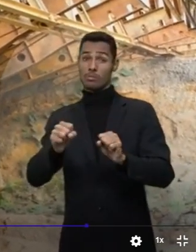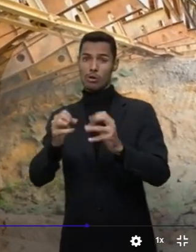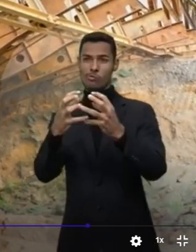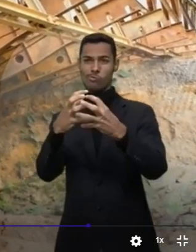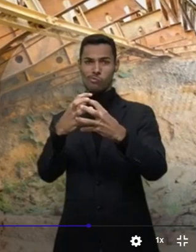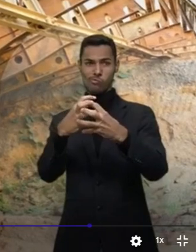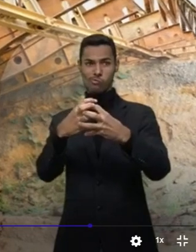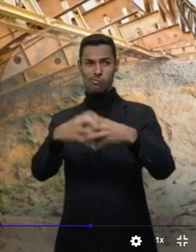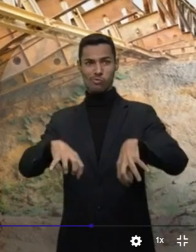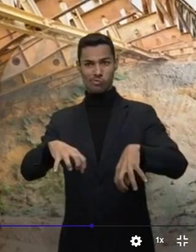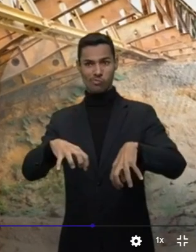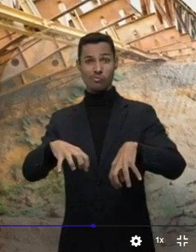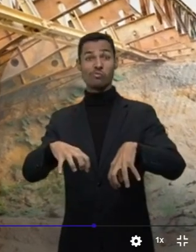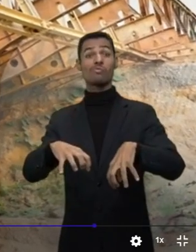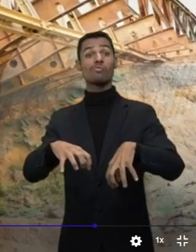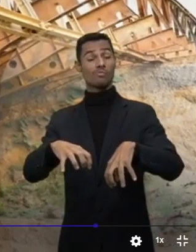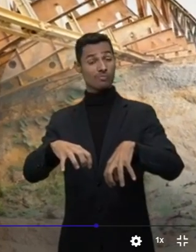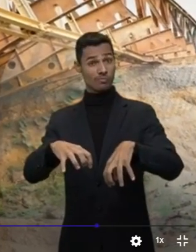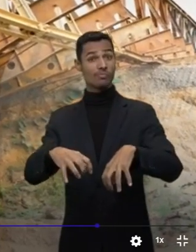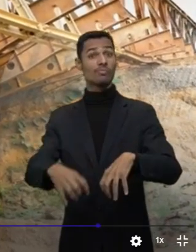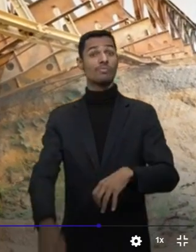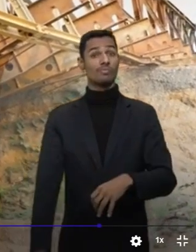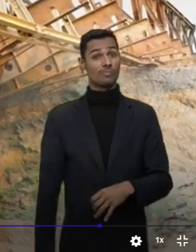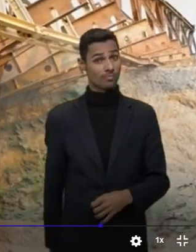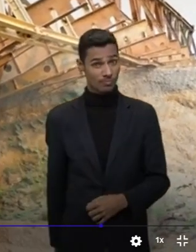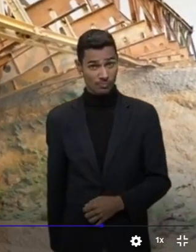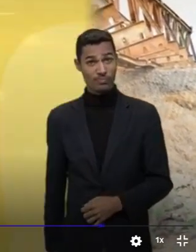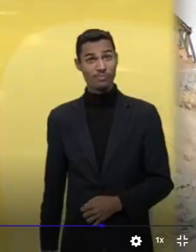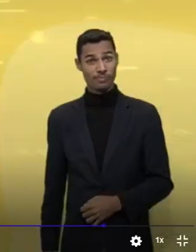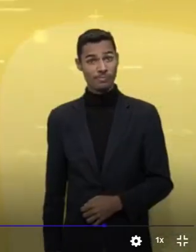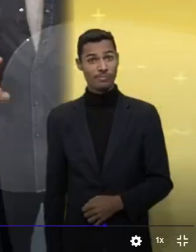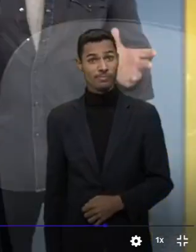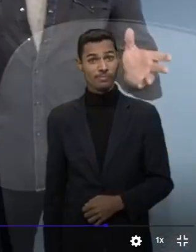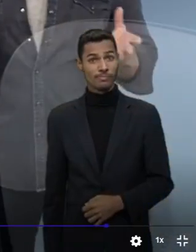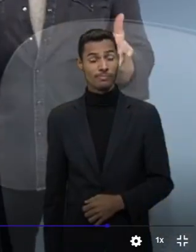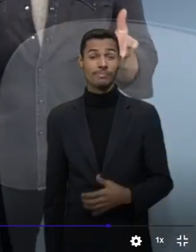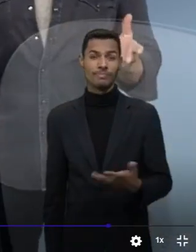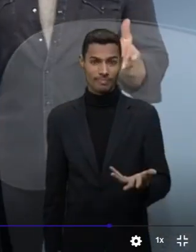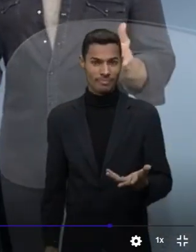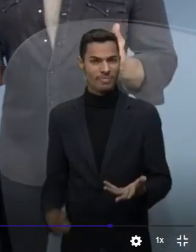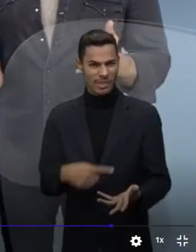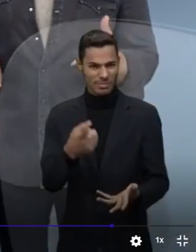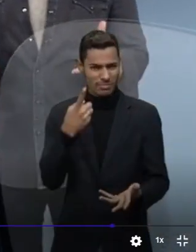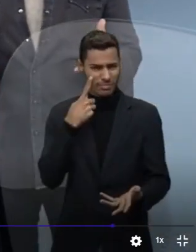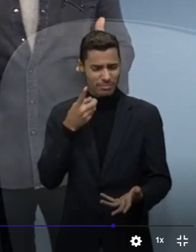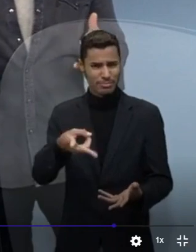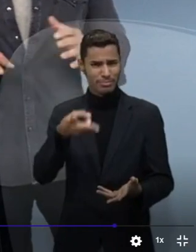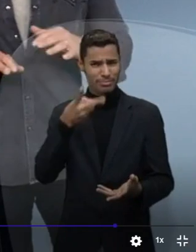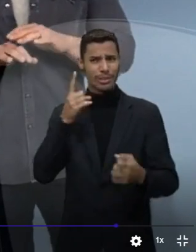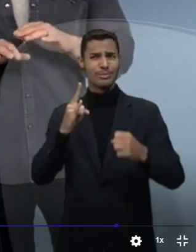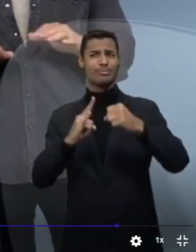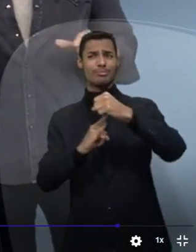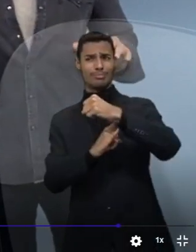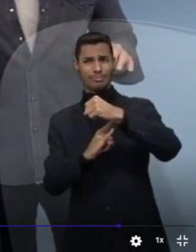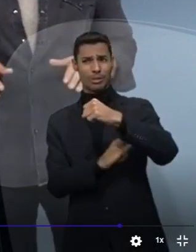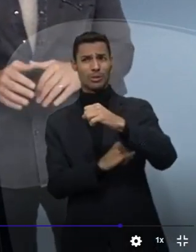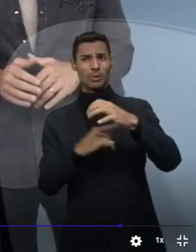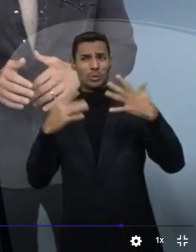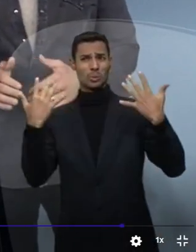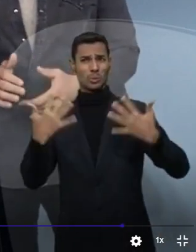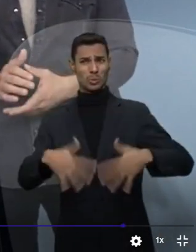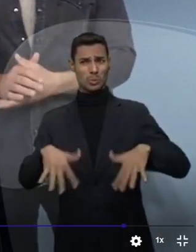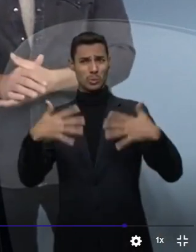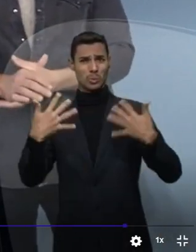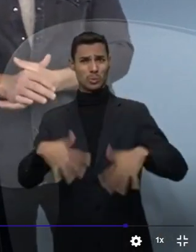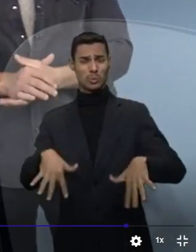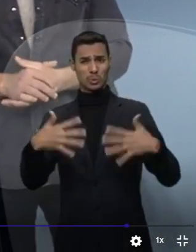e, inclusive, ao completo colapso de uma ponte. Já deu para perceber que as pontes são verdadeiras obras